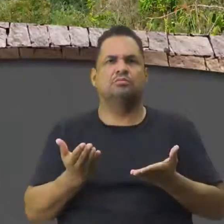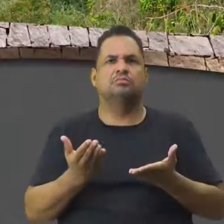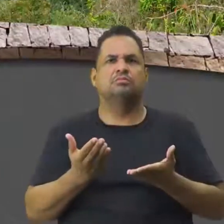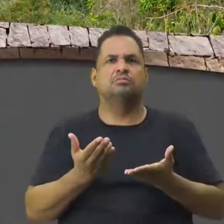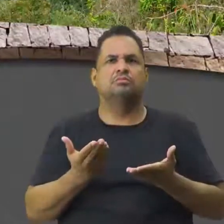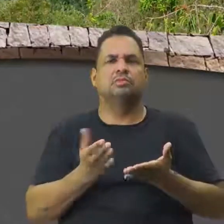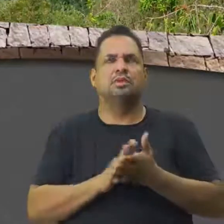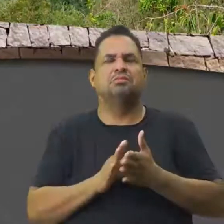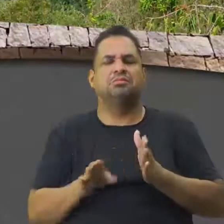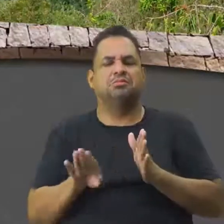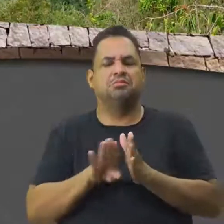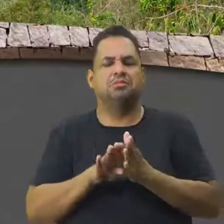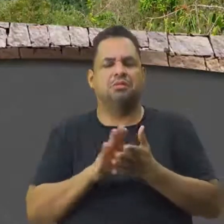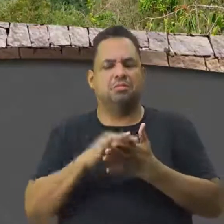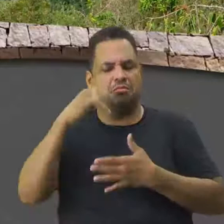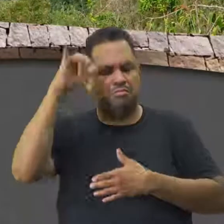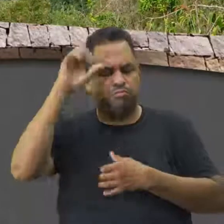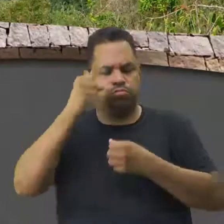vacas,